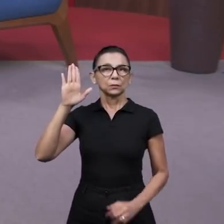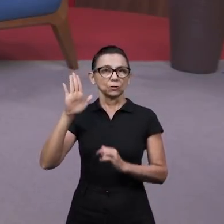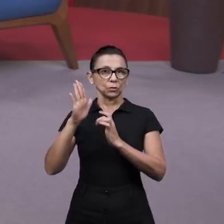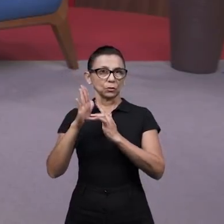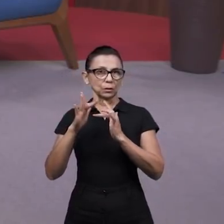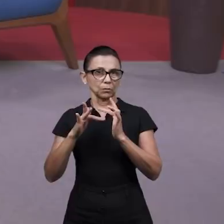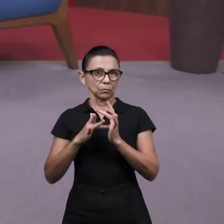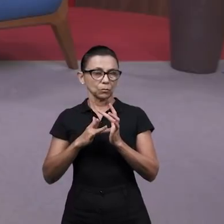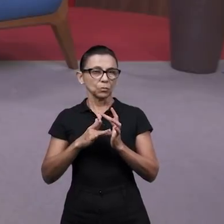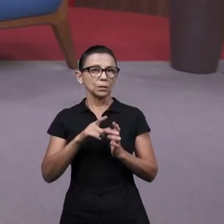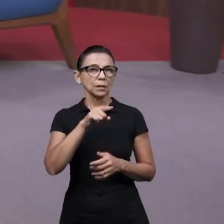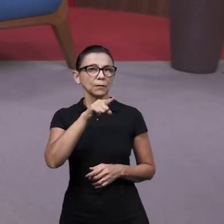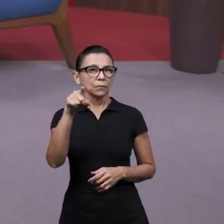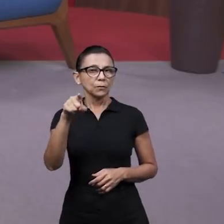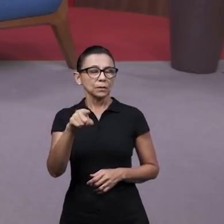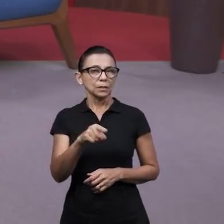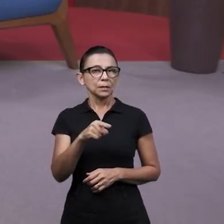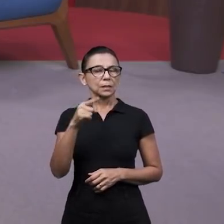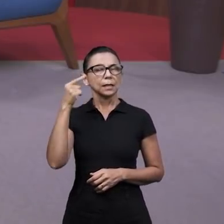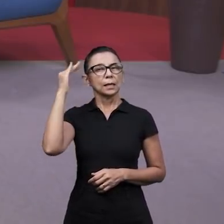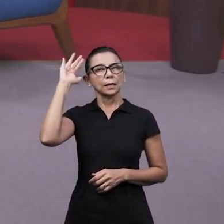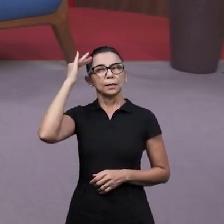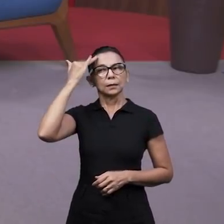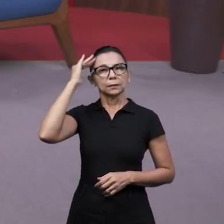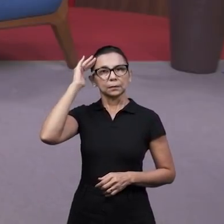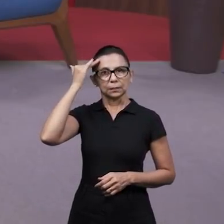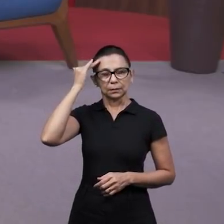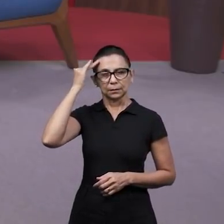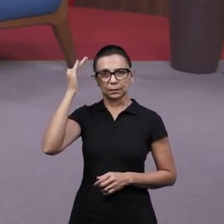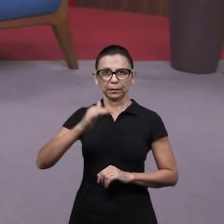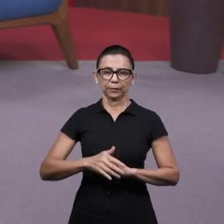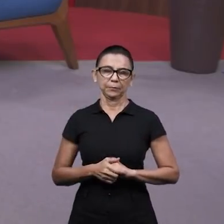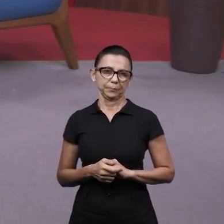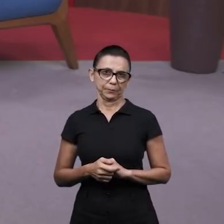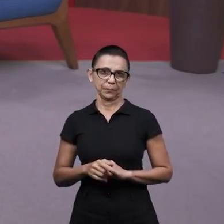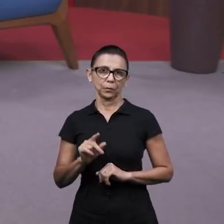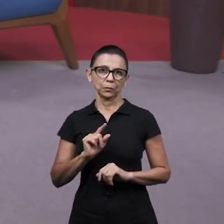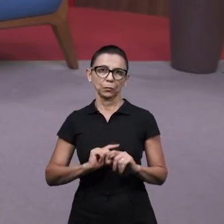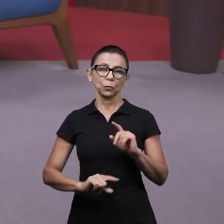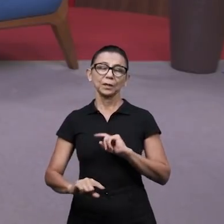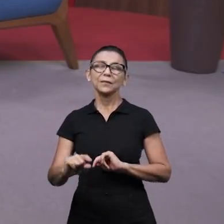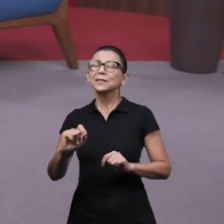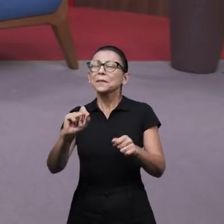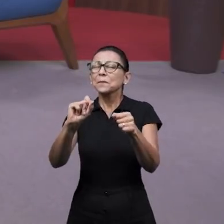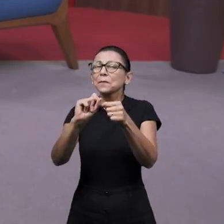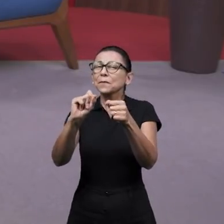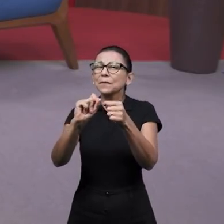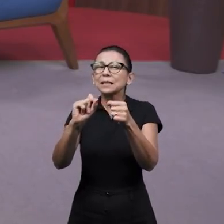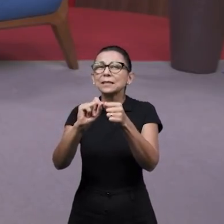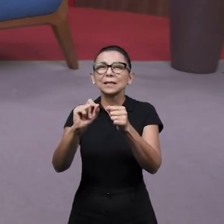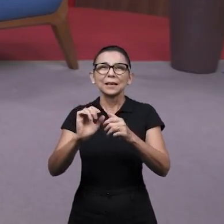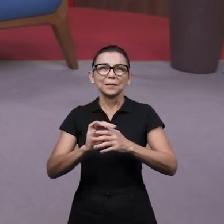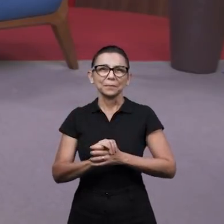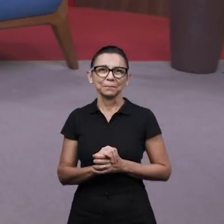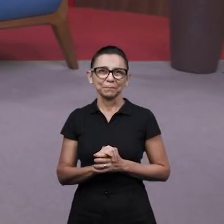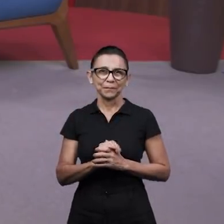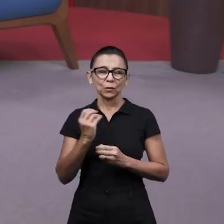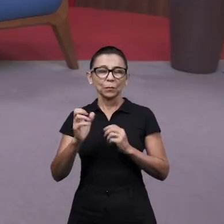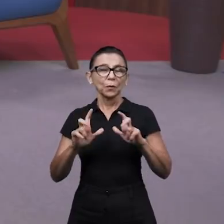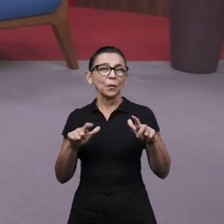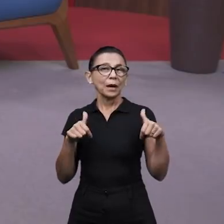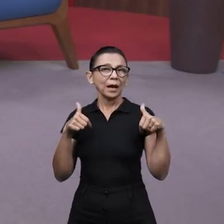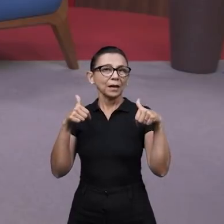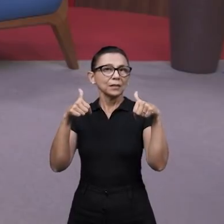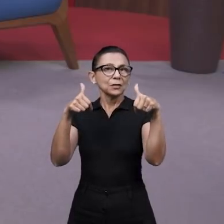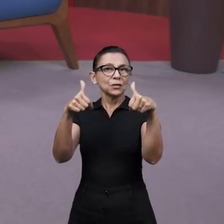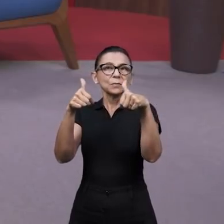também executar o que o homem deve fazer para ter acesso e